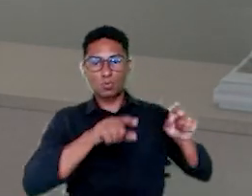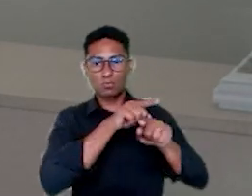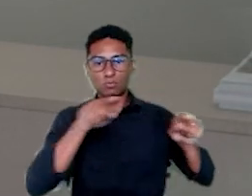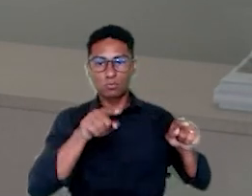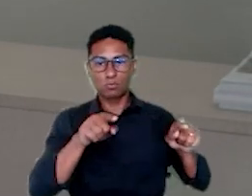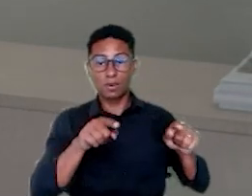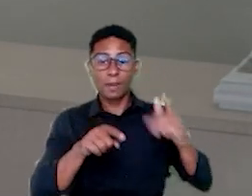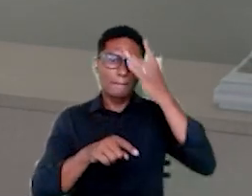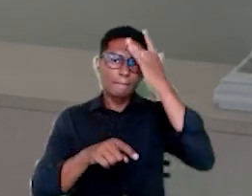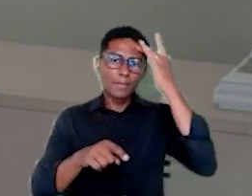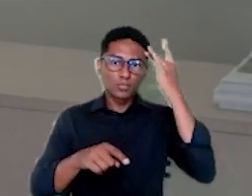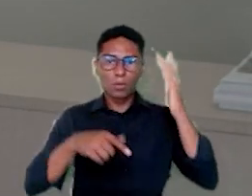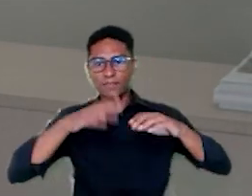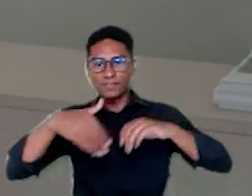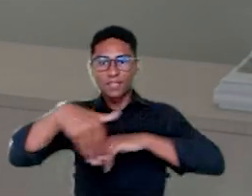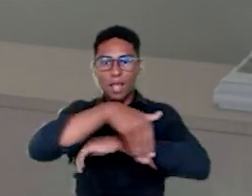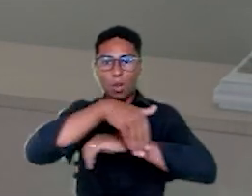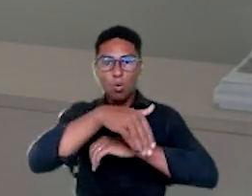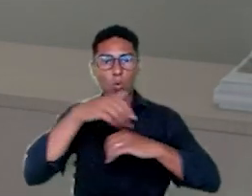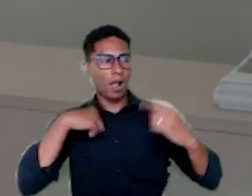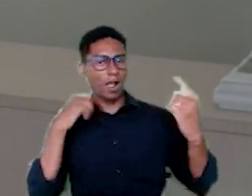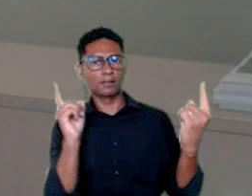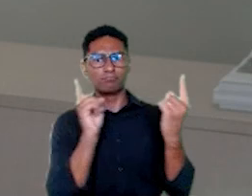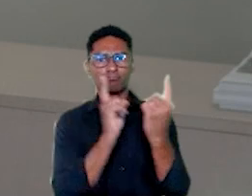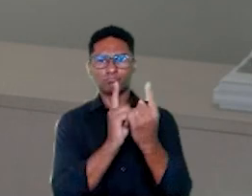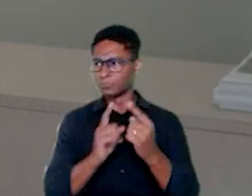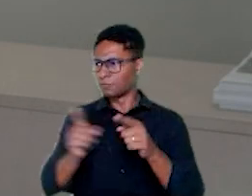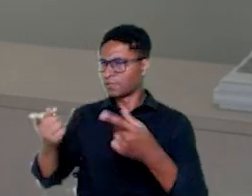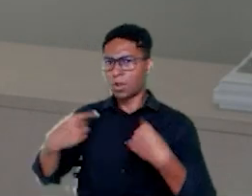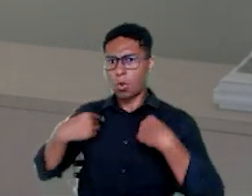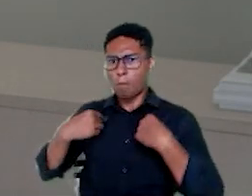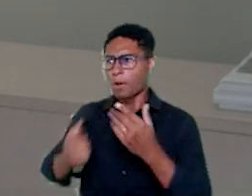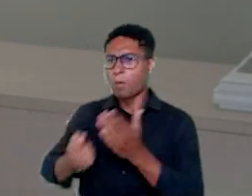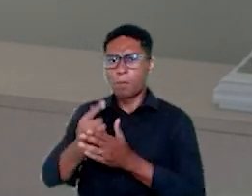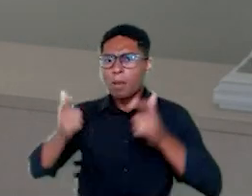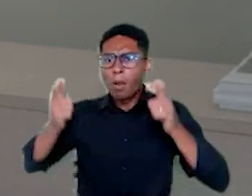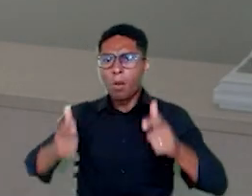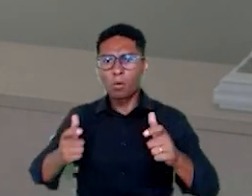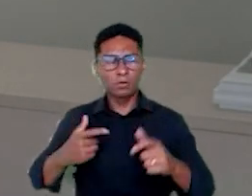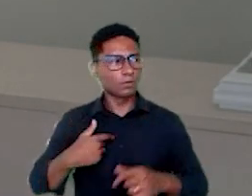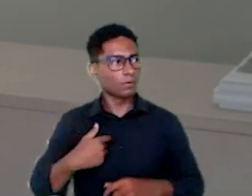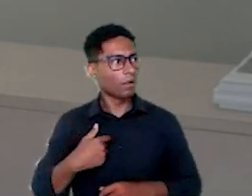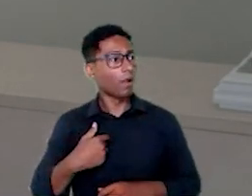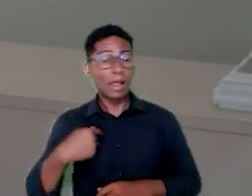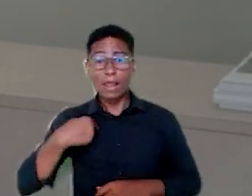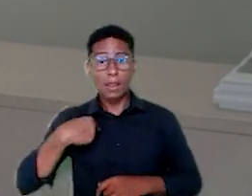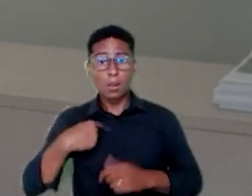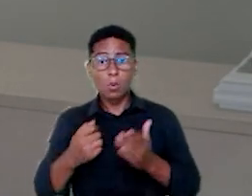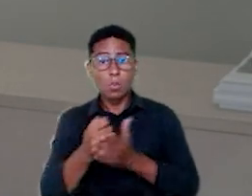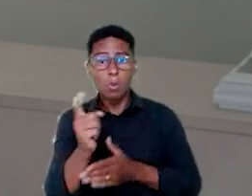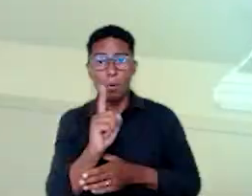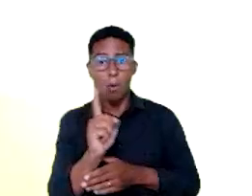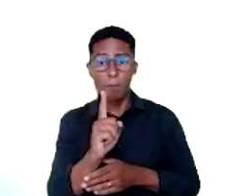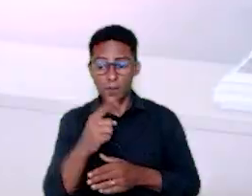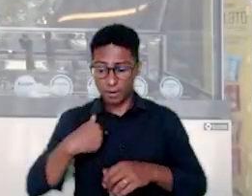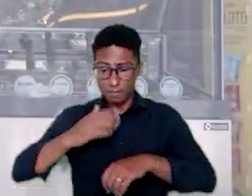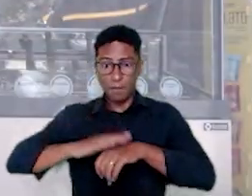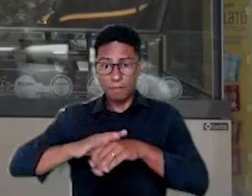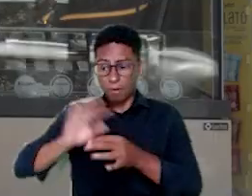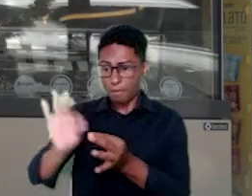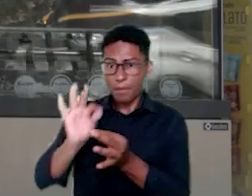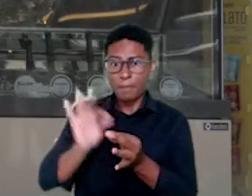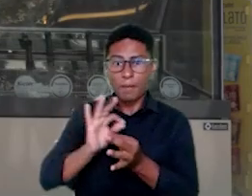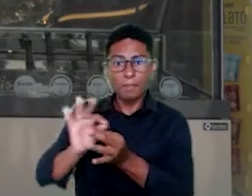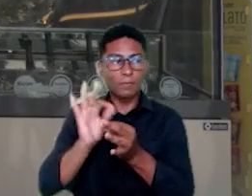que me paravam: olha, onde você comprou? Que legal! E eu sempre respondia: não comprei, foi eu que fiz. Ah, você faz para vender?